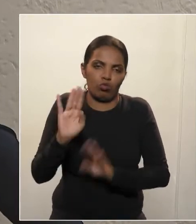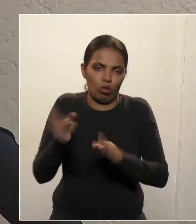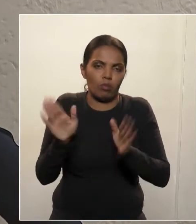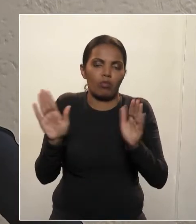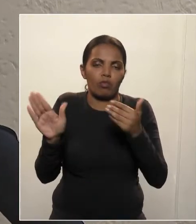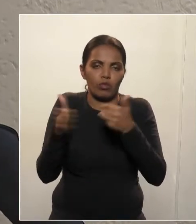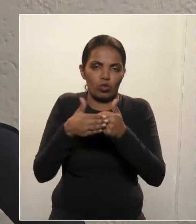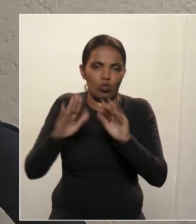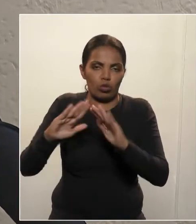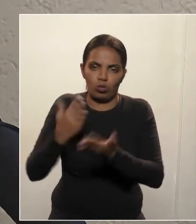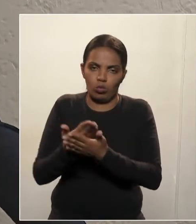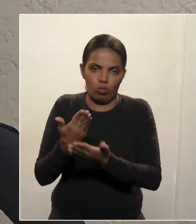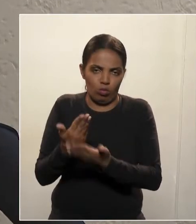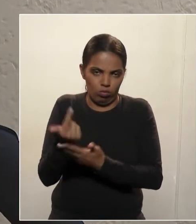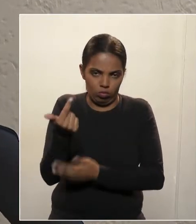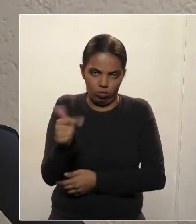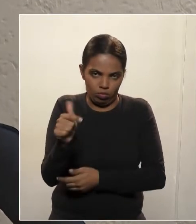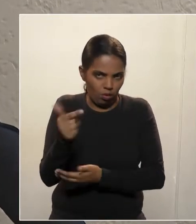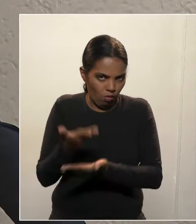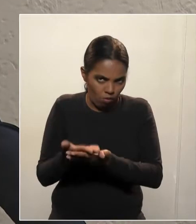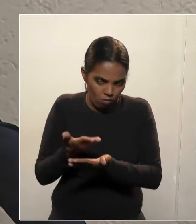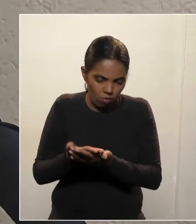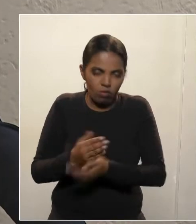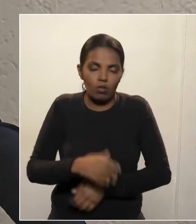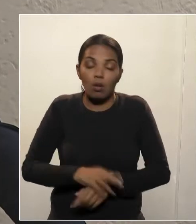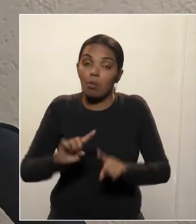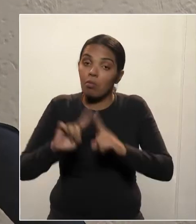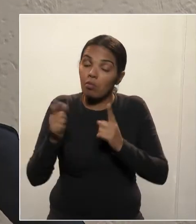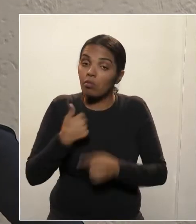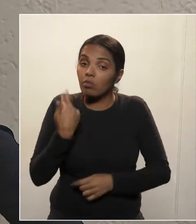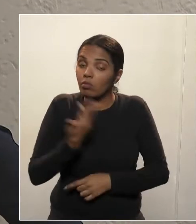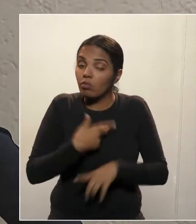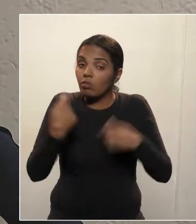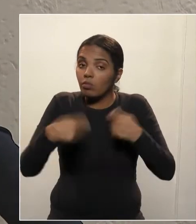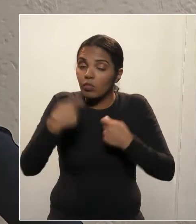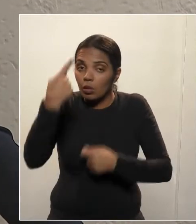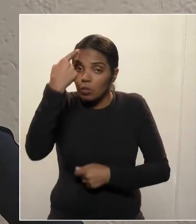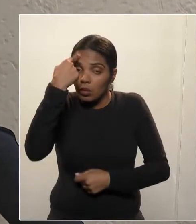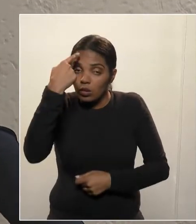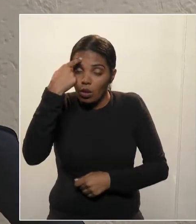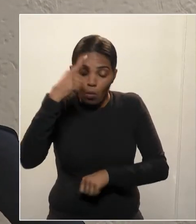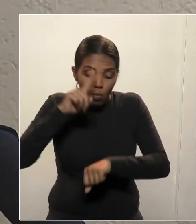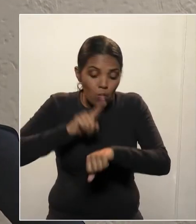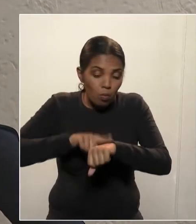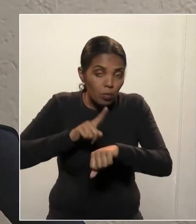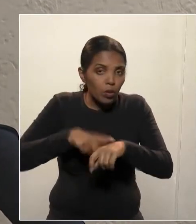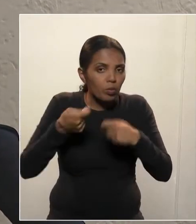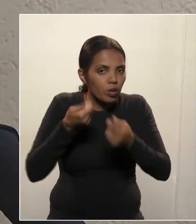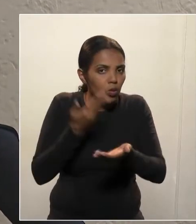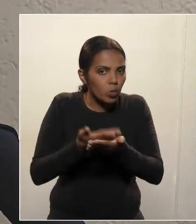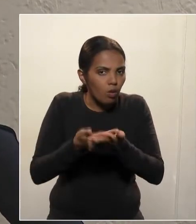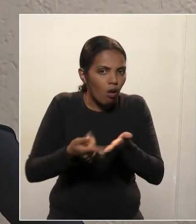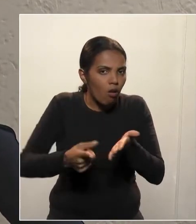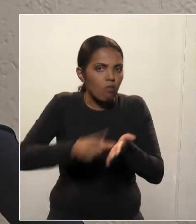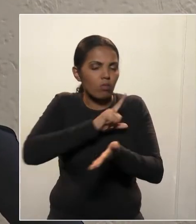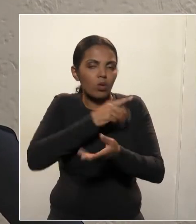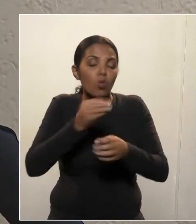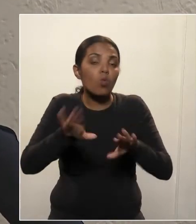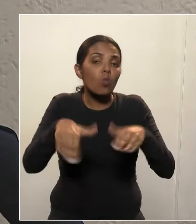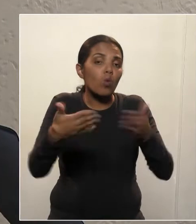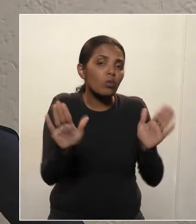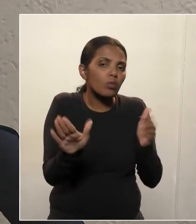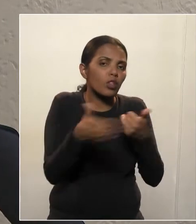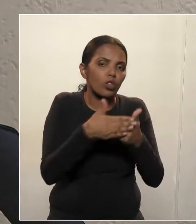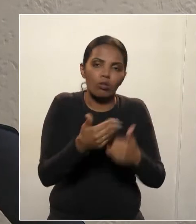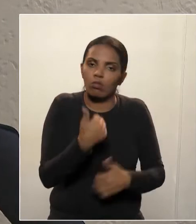aulas. De outro lado, é preciso ter em mente que o momento de fazer isso tem que ser muito bem estudado. Não adianta